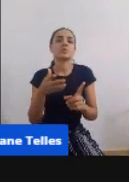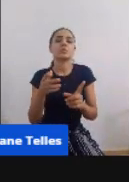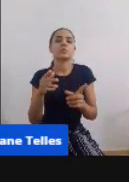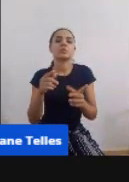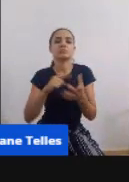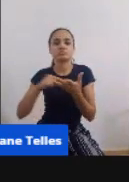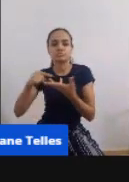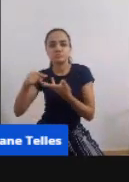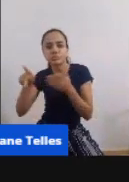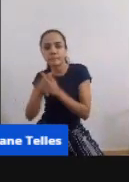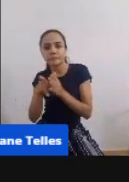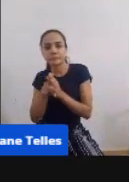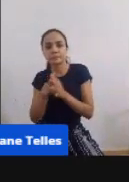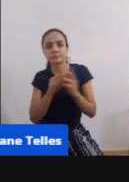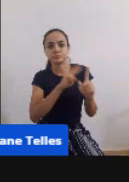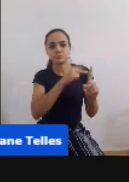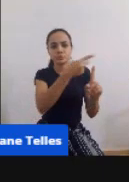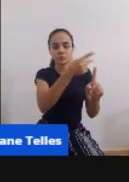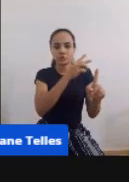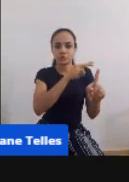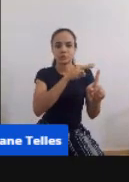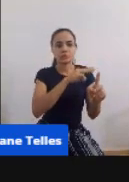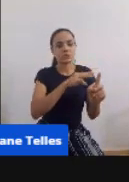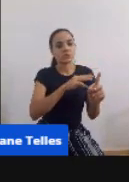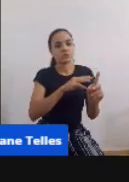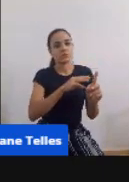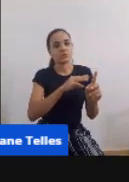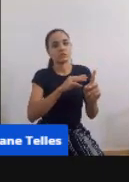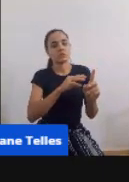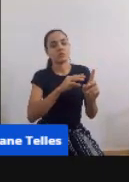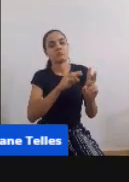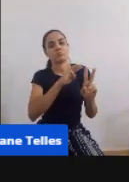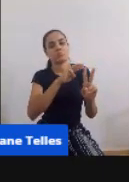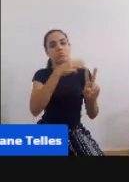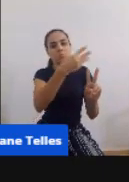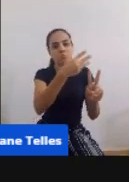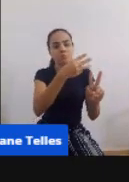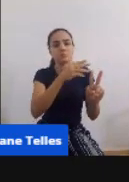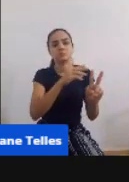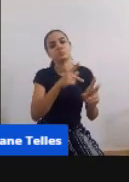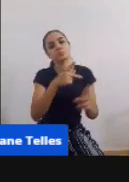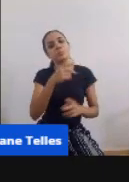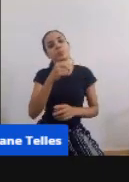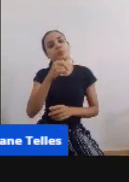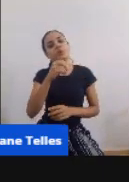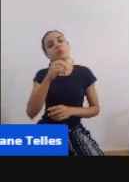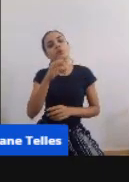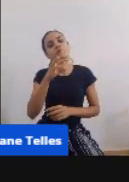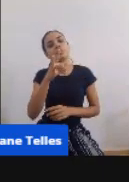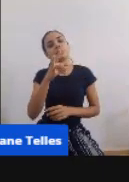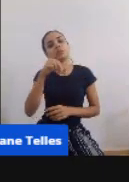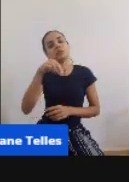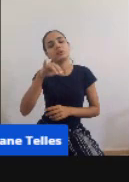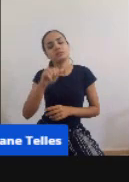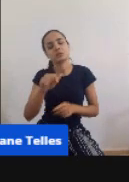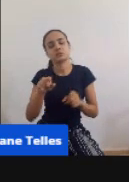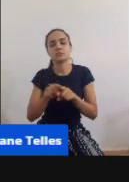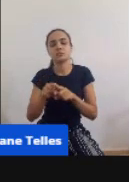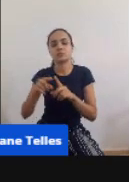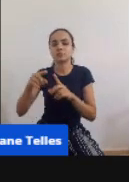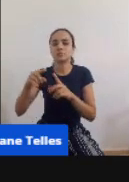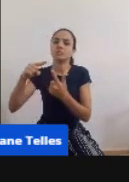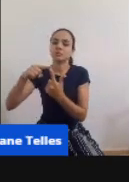preciso pensar em como eu vou contribuir com os meus alunos de maneira com que eles compreendam, que eles